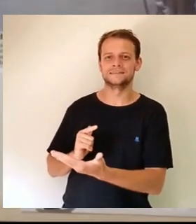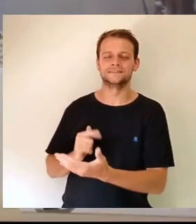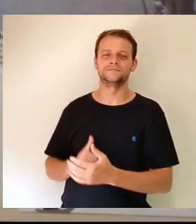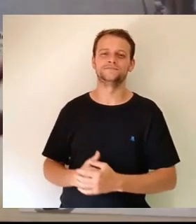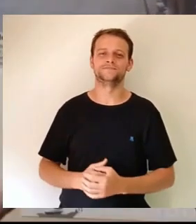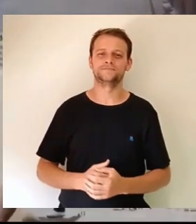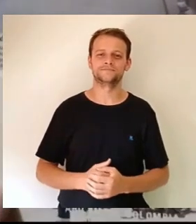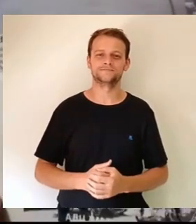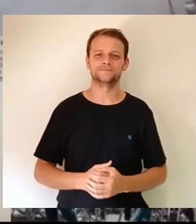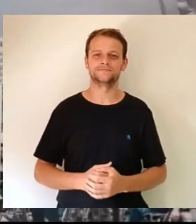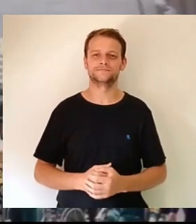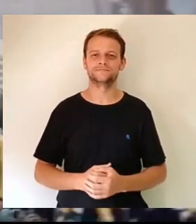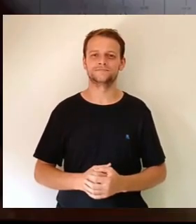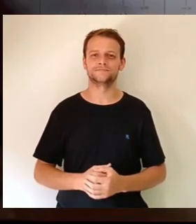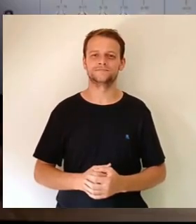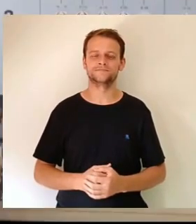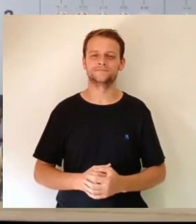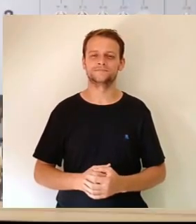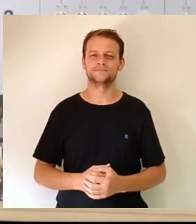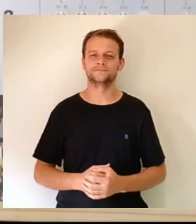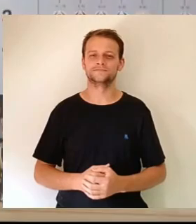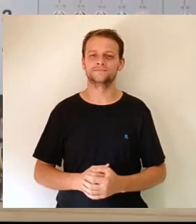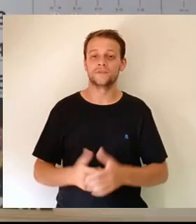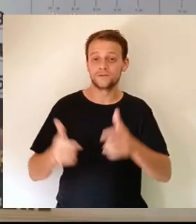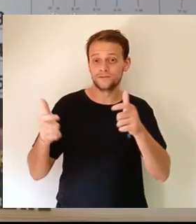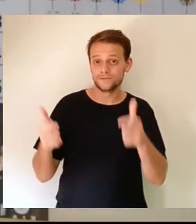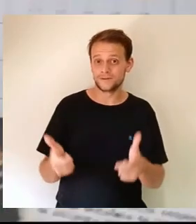o clipping de notícia,